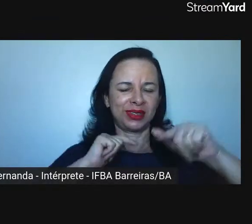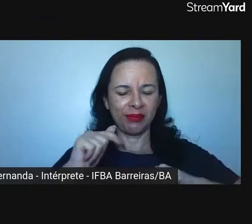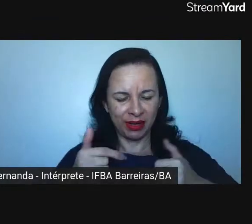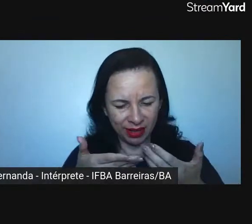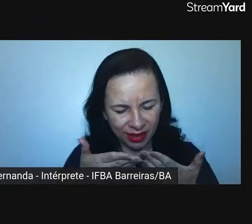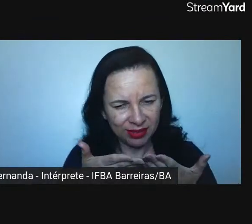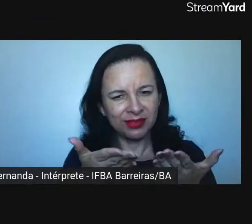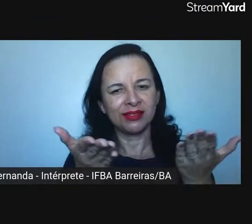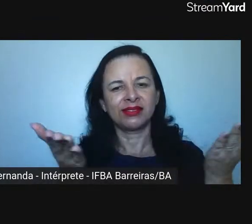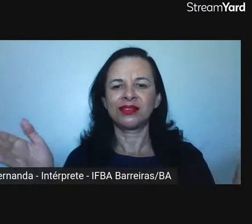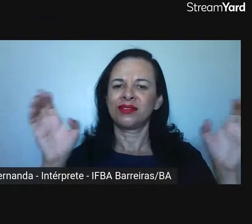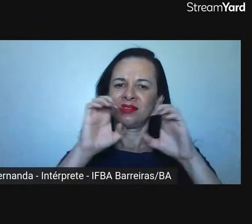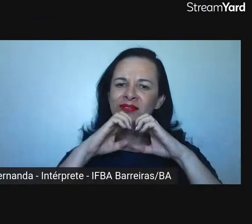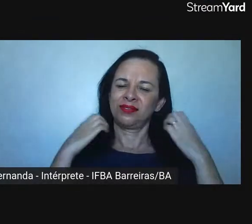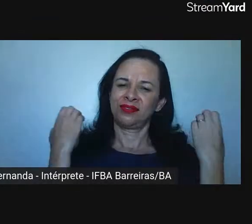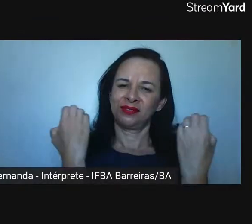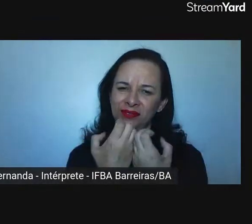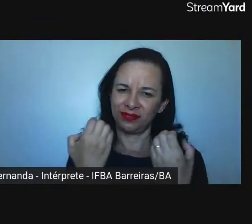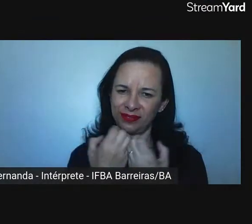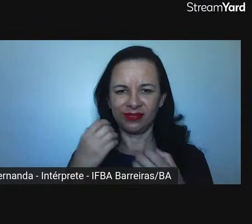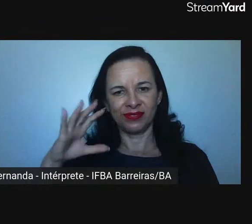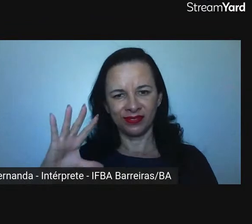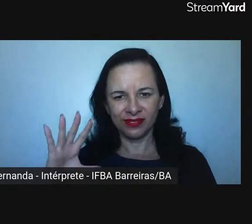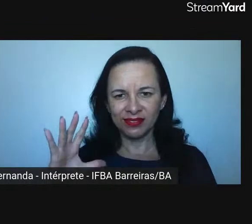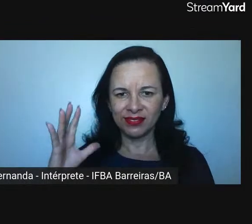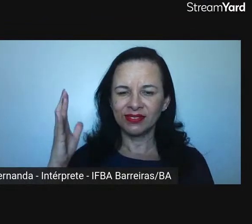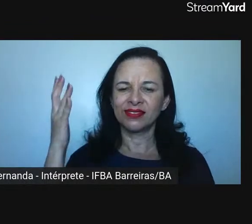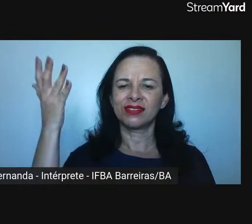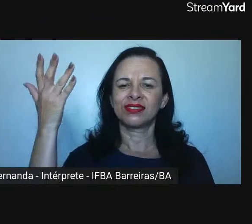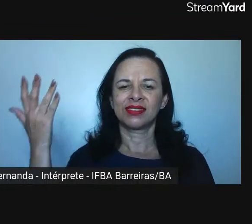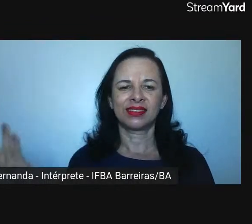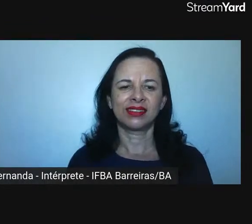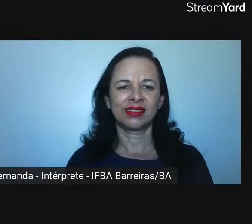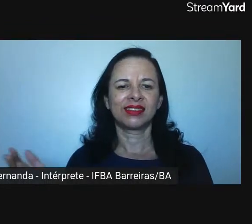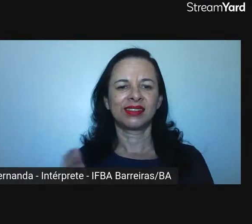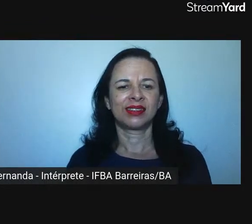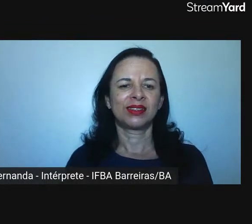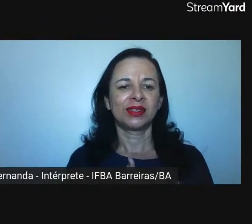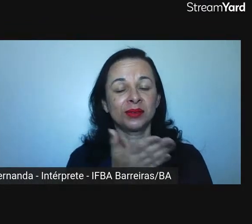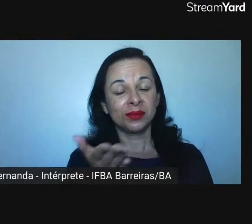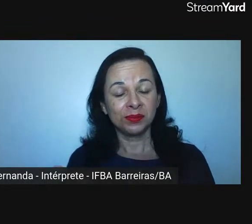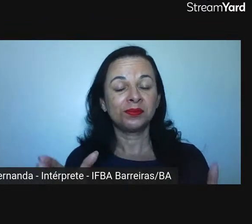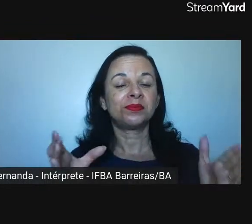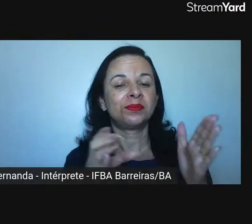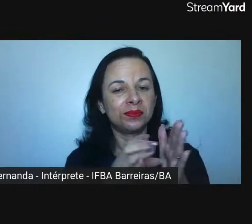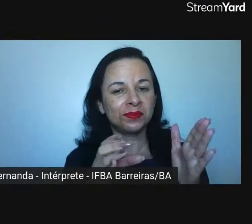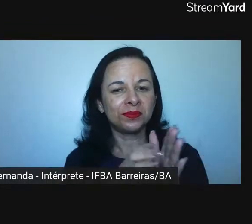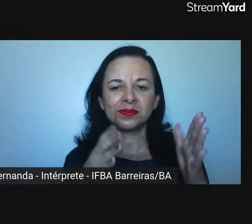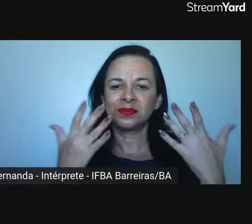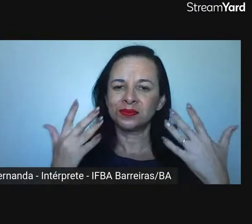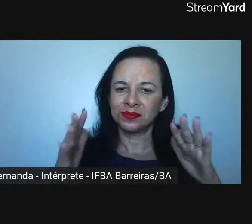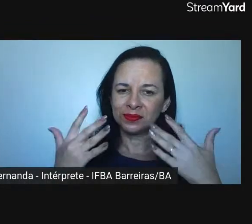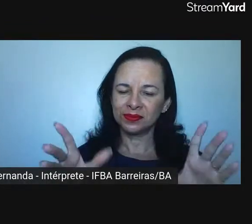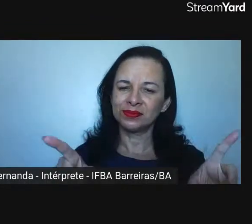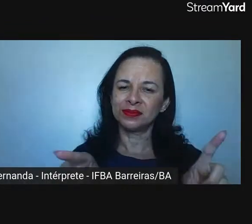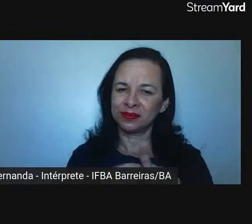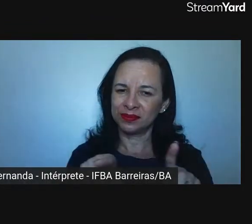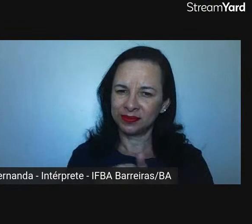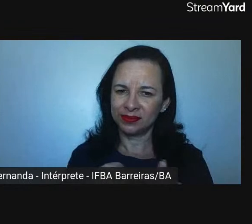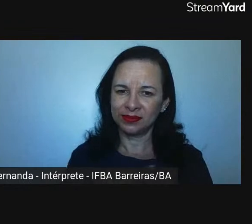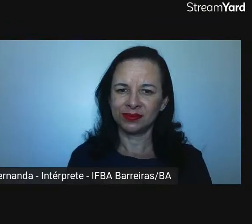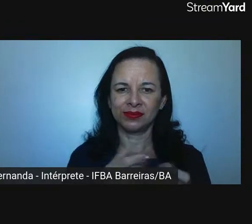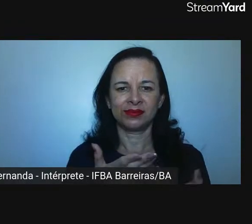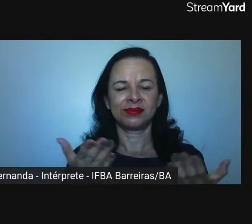evento como esse aconteça Então parabéns pessoas Juliana e aí tendo a comissão organizar também é